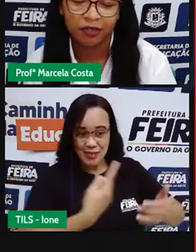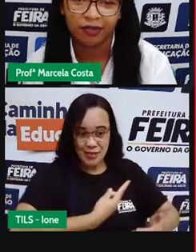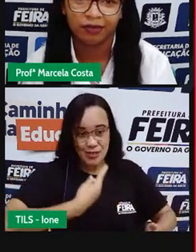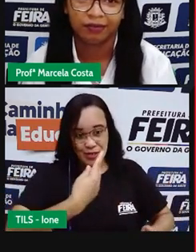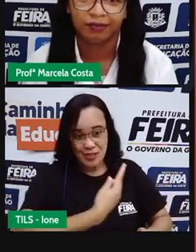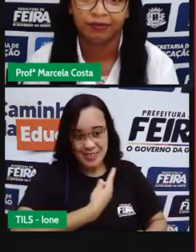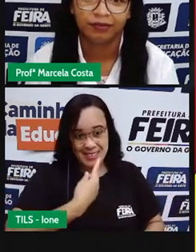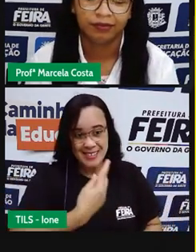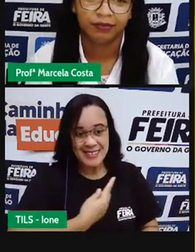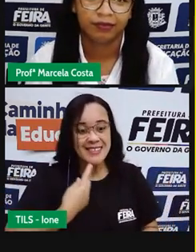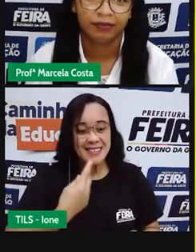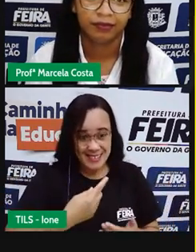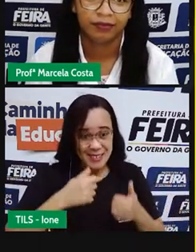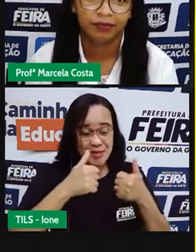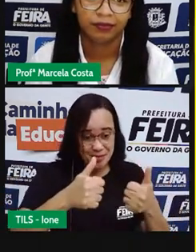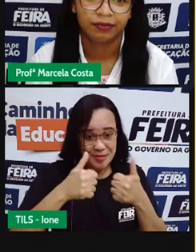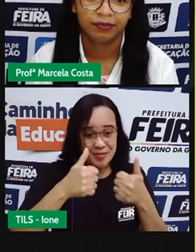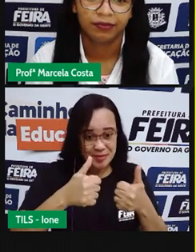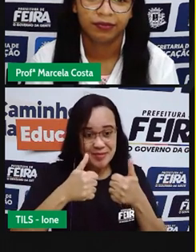Tudo bem dançar sozinho.